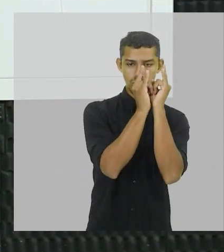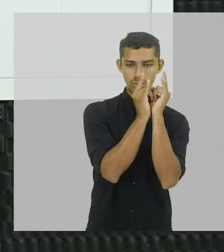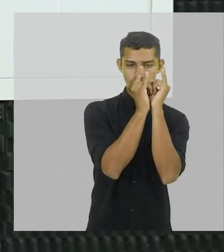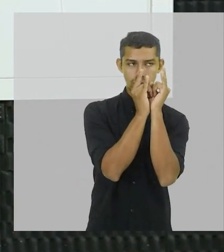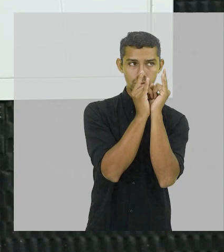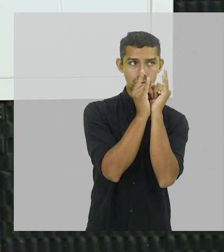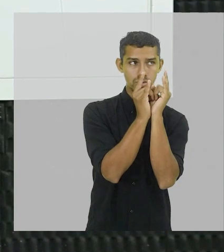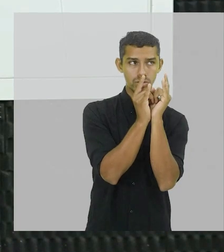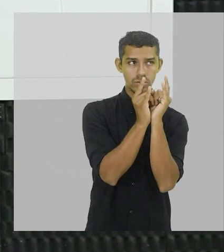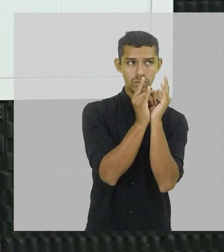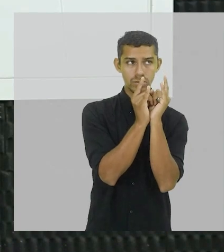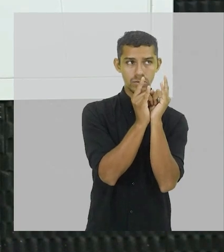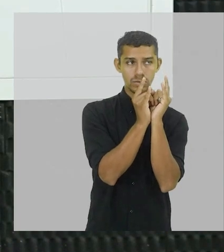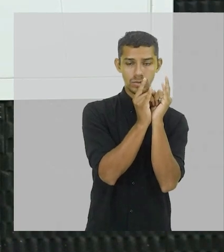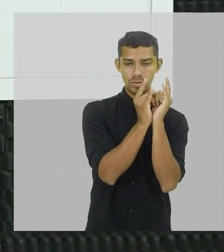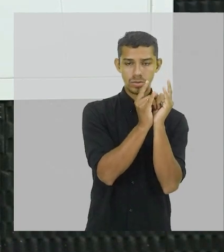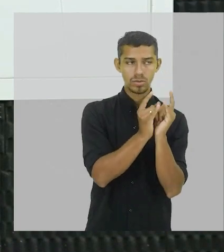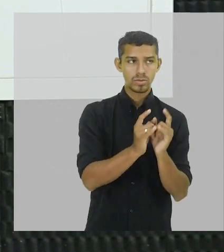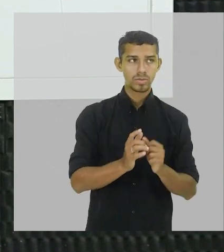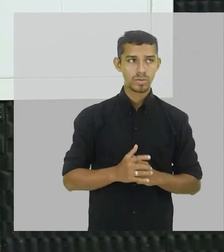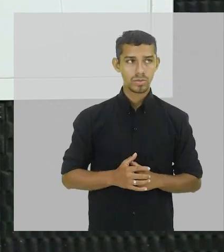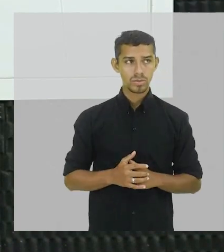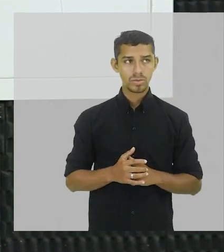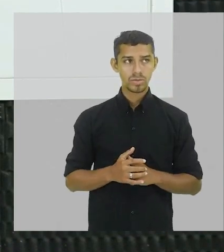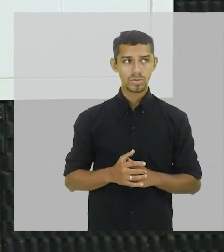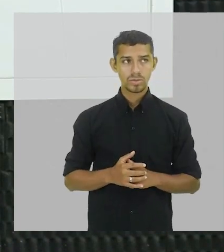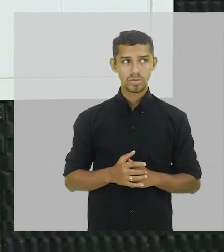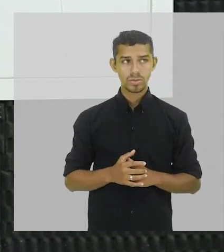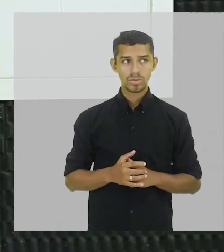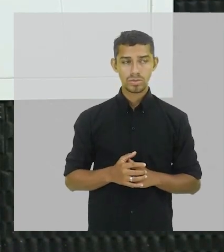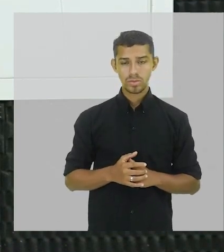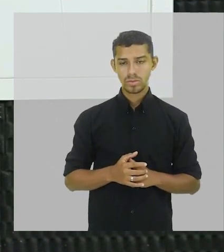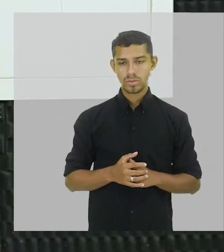tem aqui uma antena transmissora, pronto.